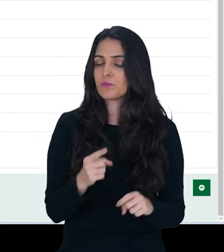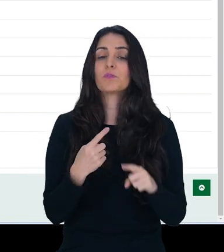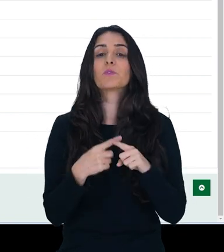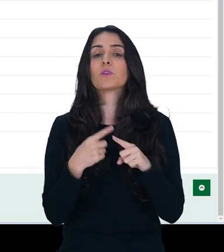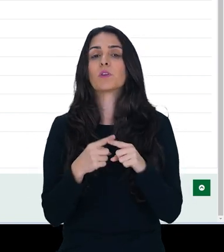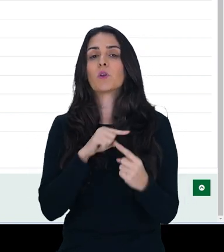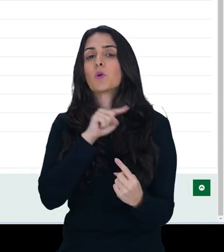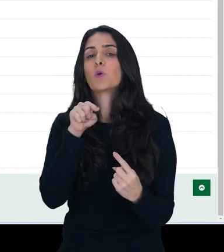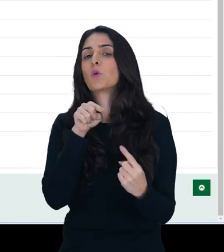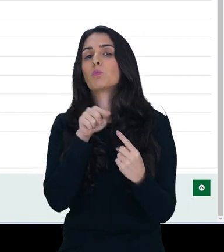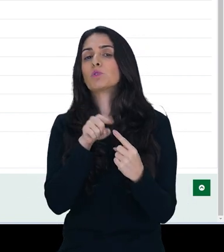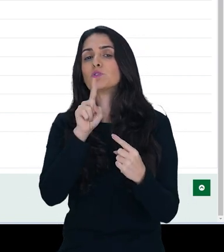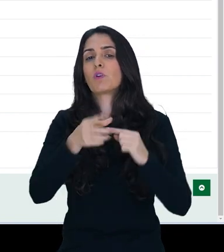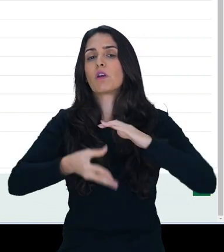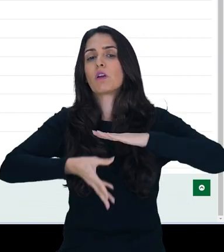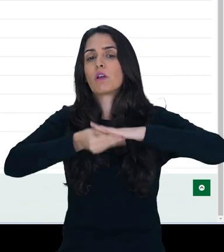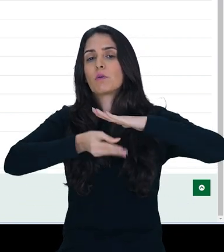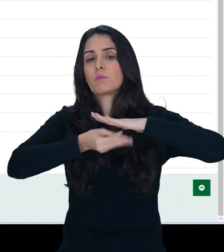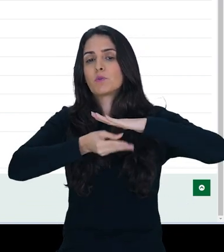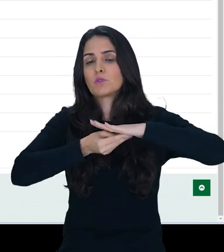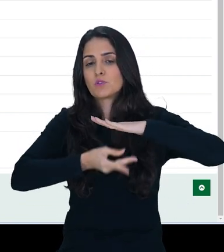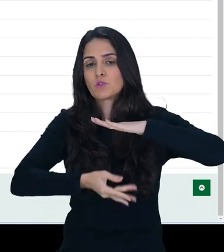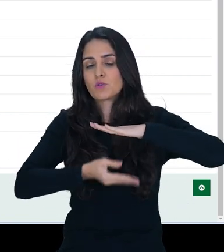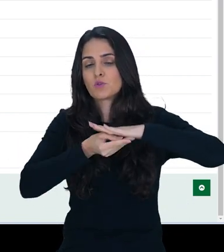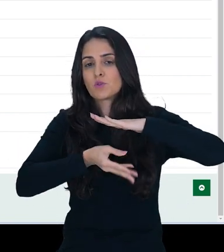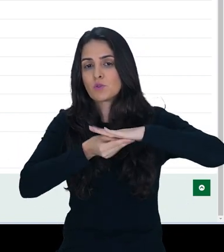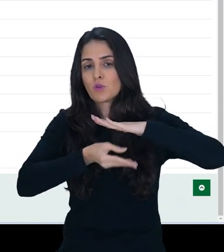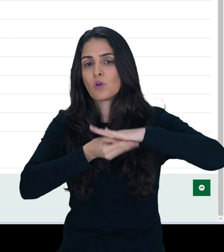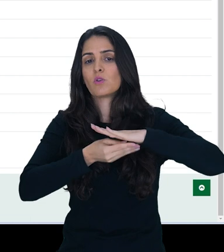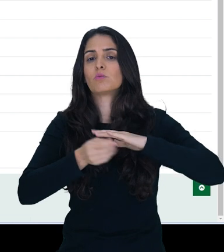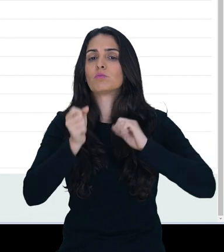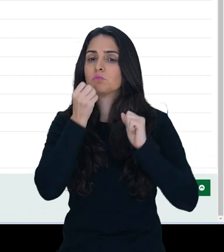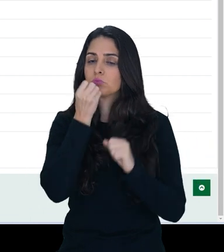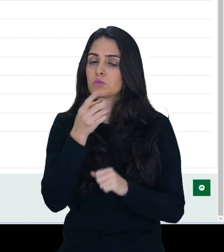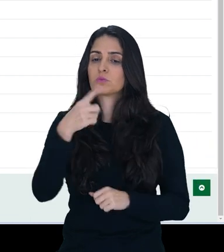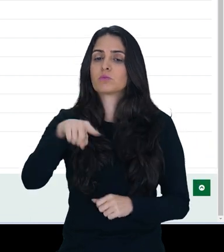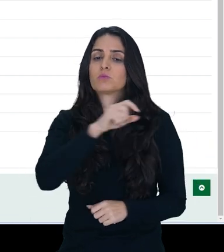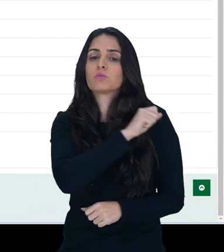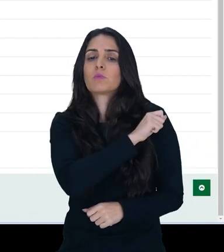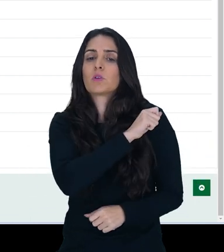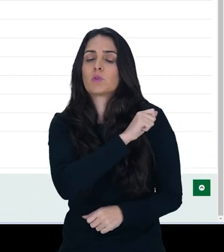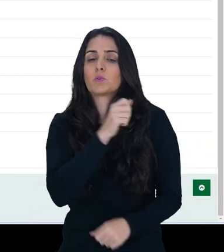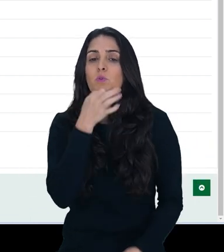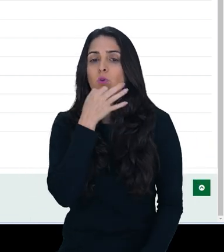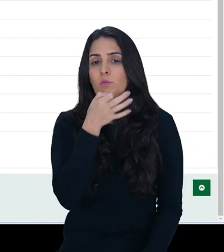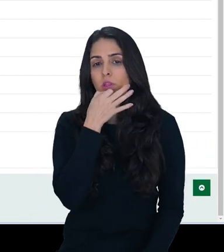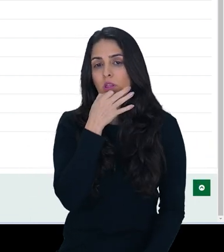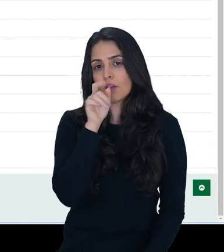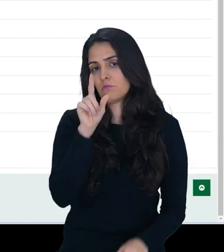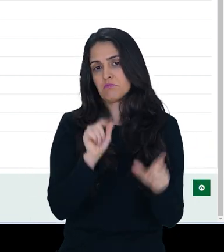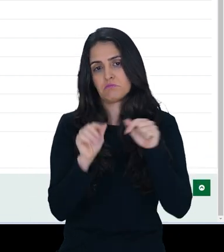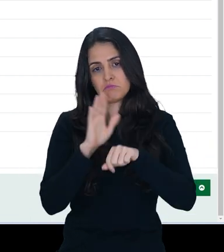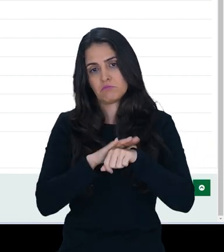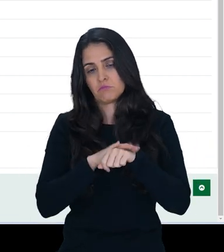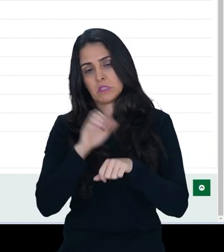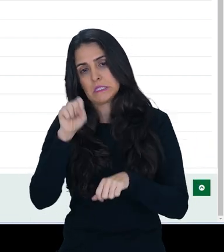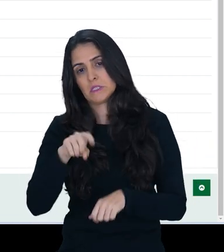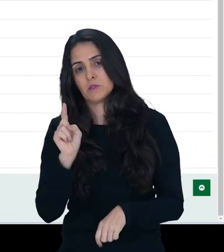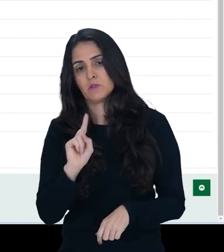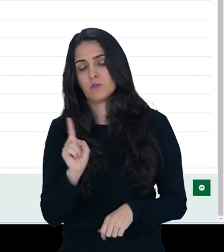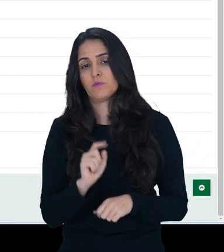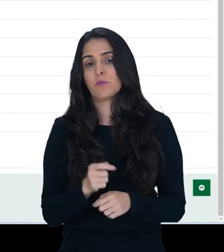de uma base de dados ali é ser um repositório é interessante que os colegas possam comentar mas você pode escolher sim ou